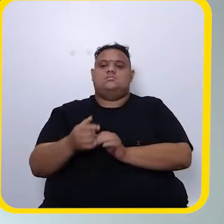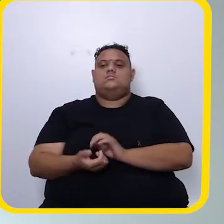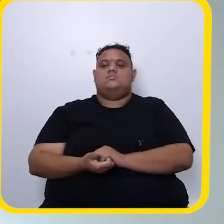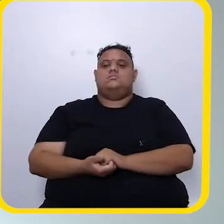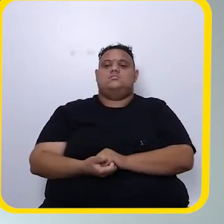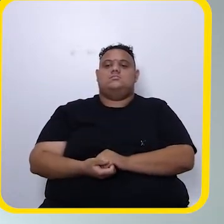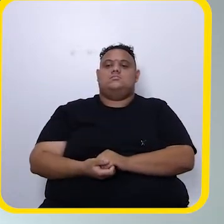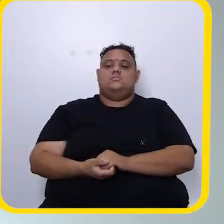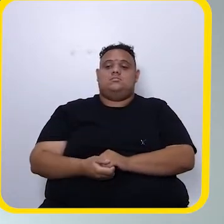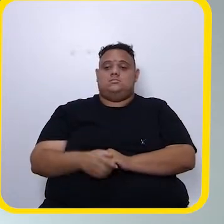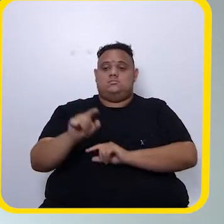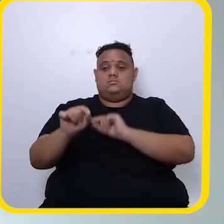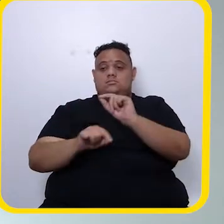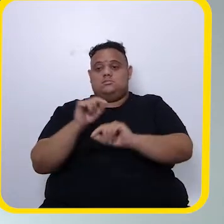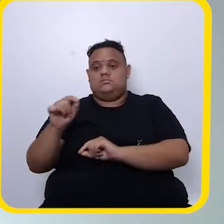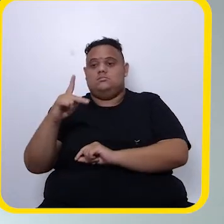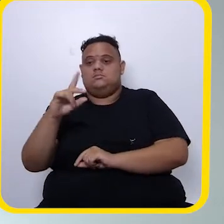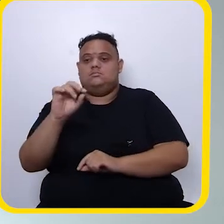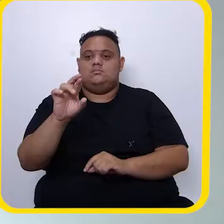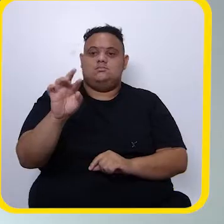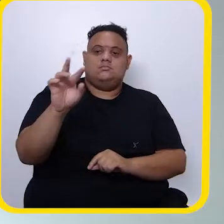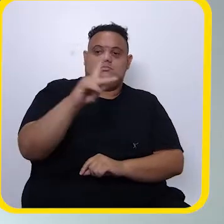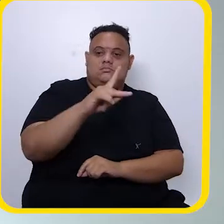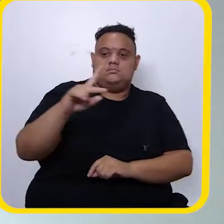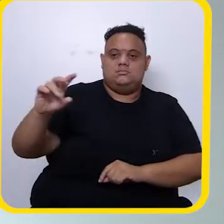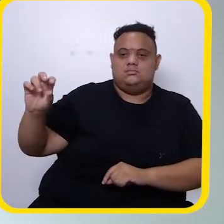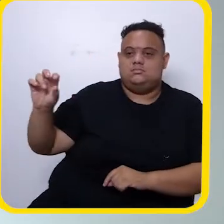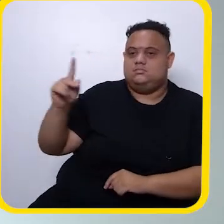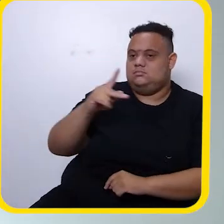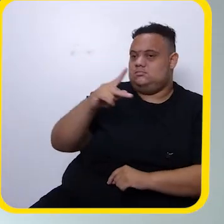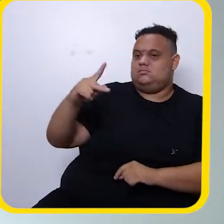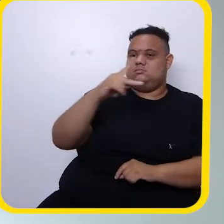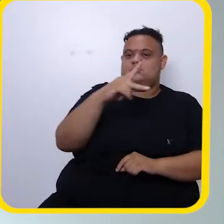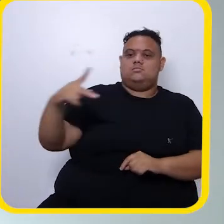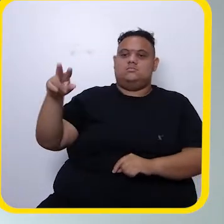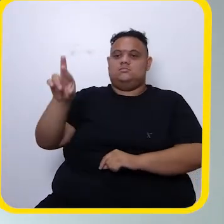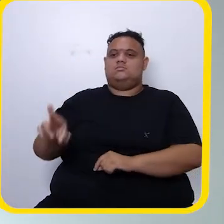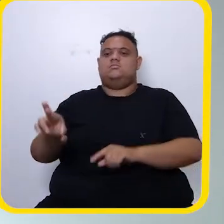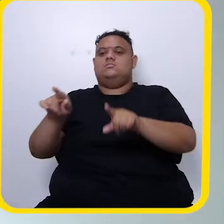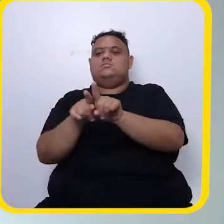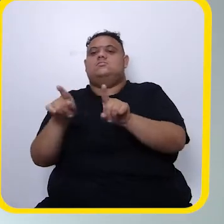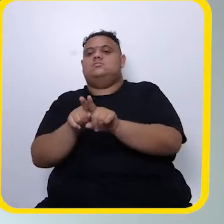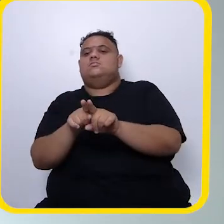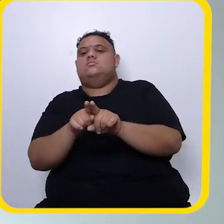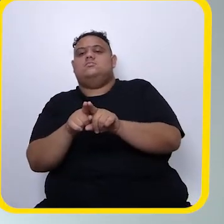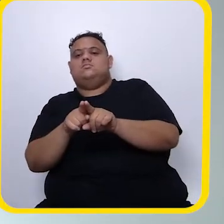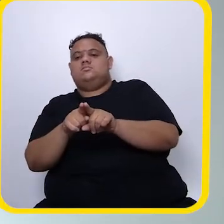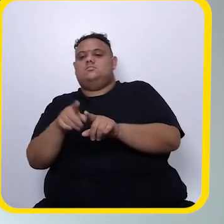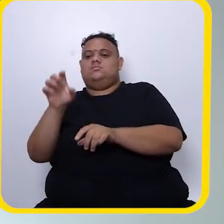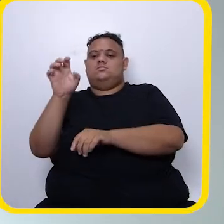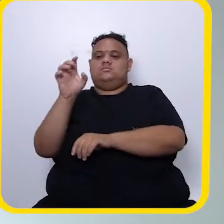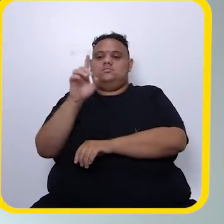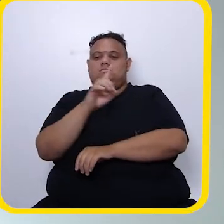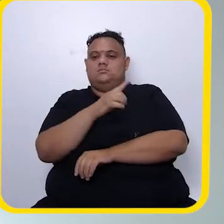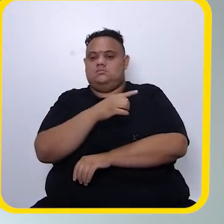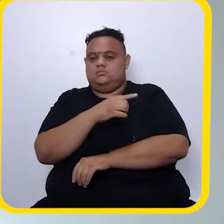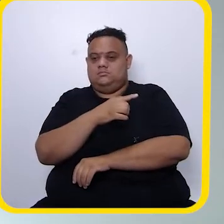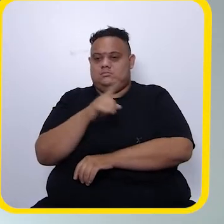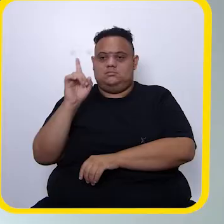Estados Unidos, né? O Porto Rico, né, uma das grandes ilhas, né, pertence aos